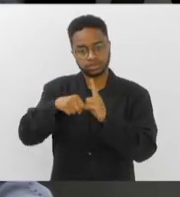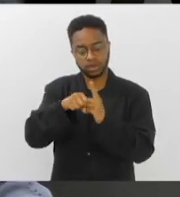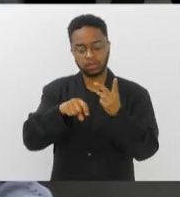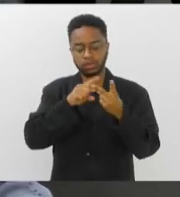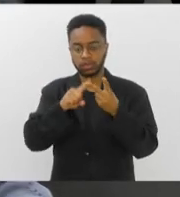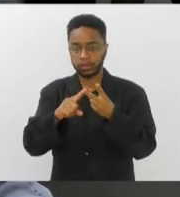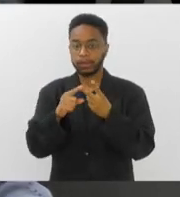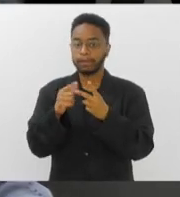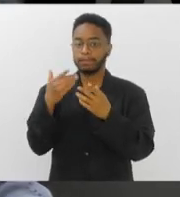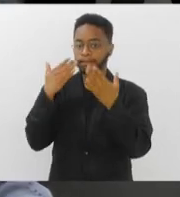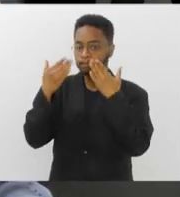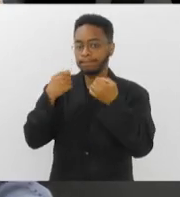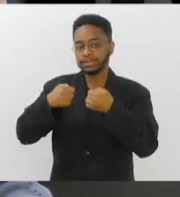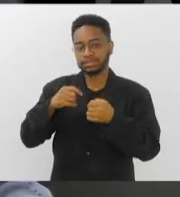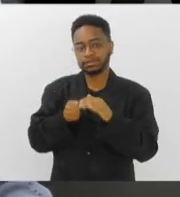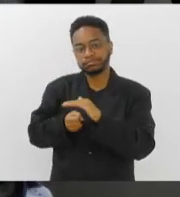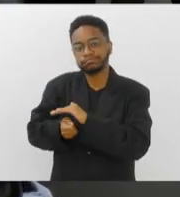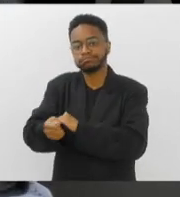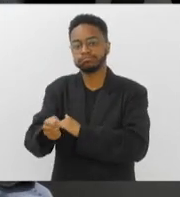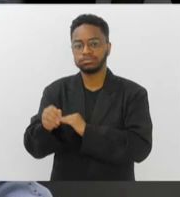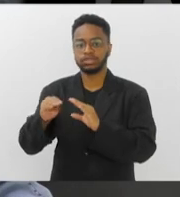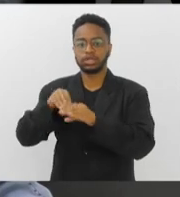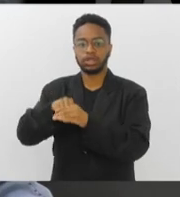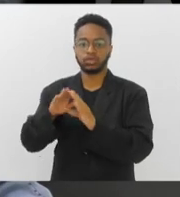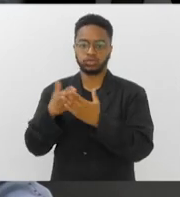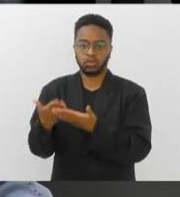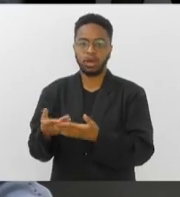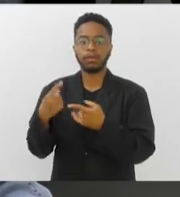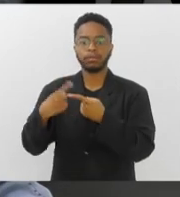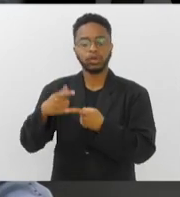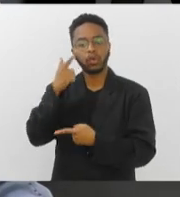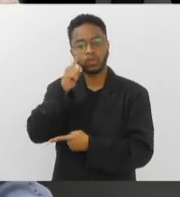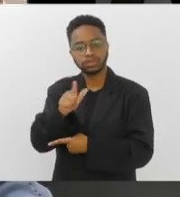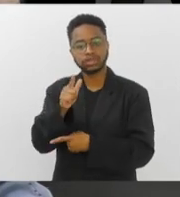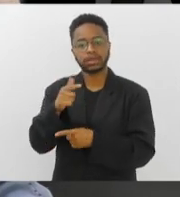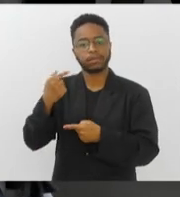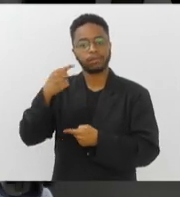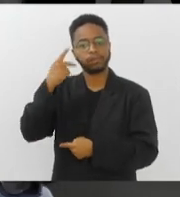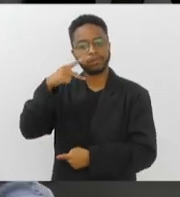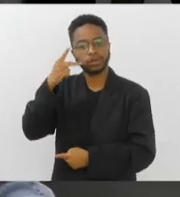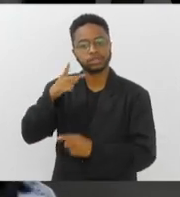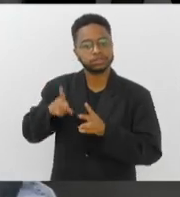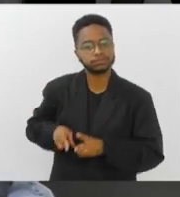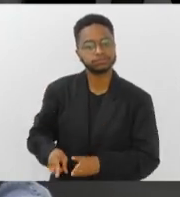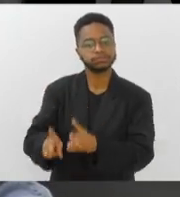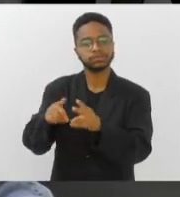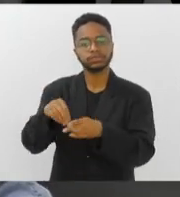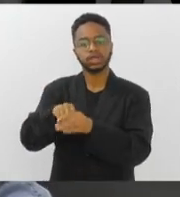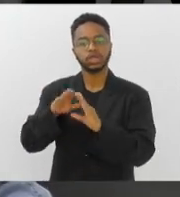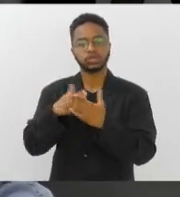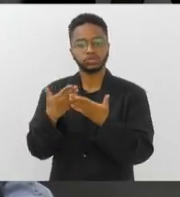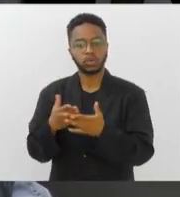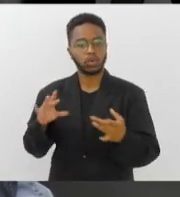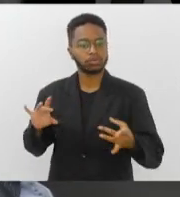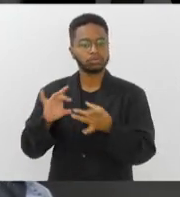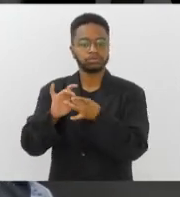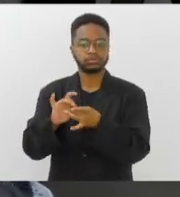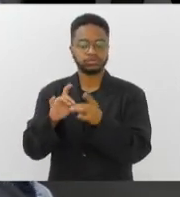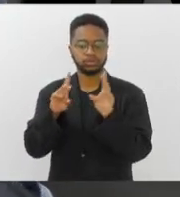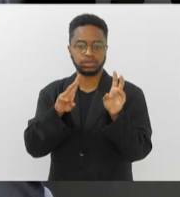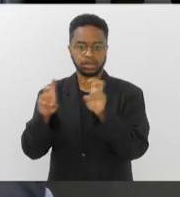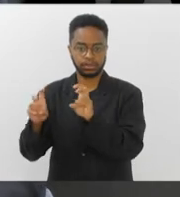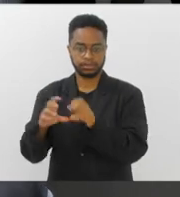era o que poderia acontecer de mais transformador para a gente ter uma política permanente nas escolas relacionada a esse